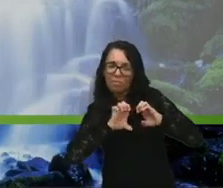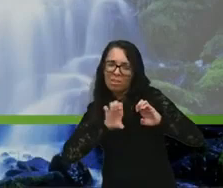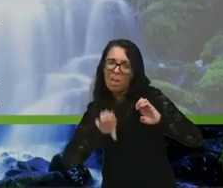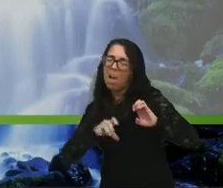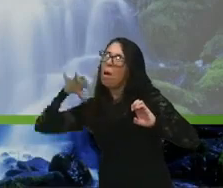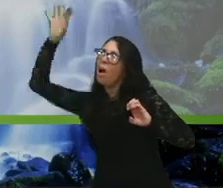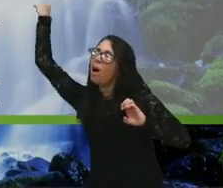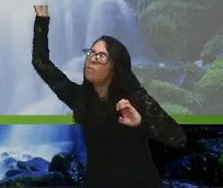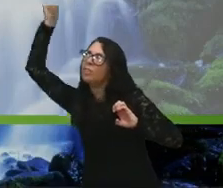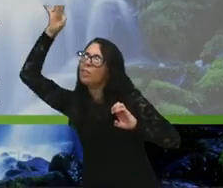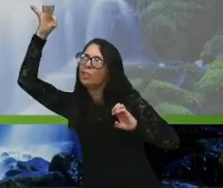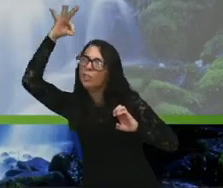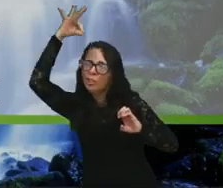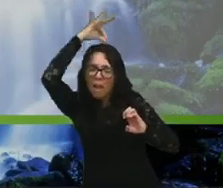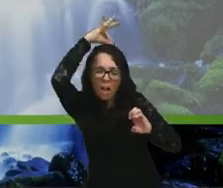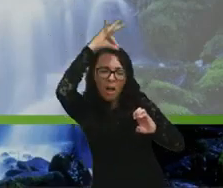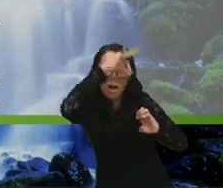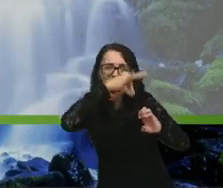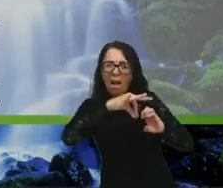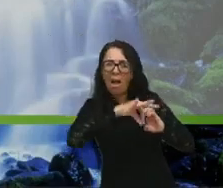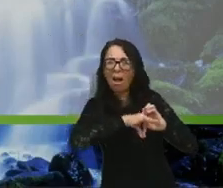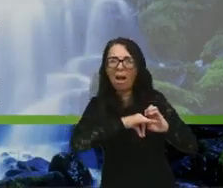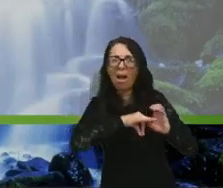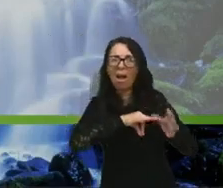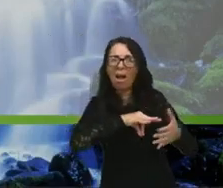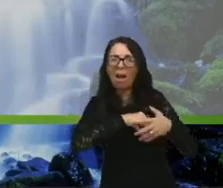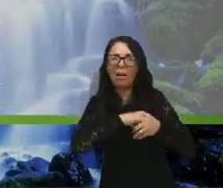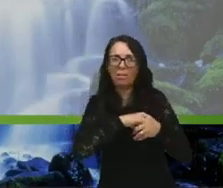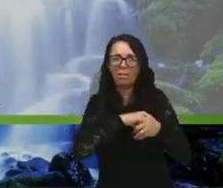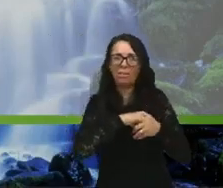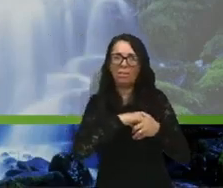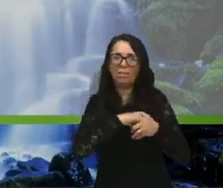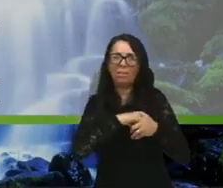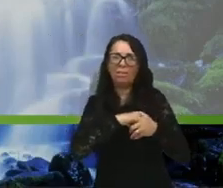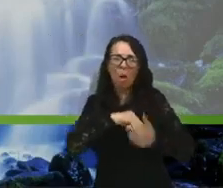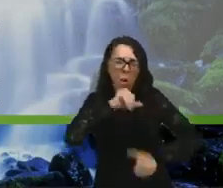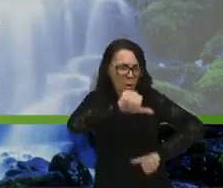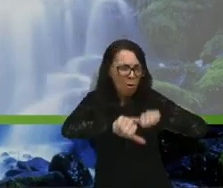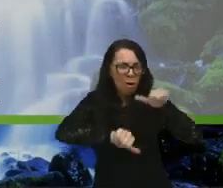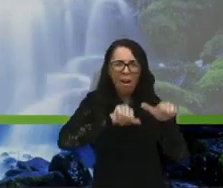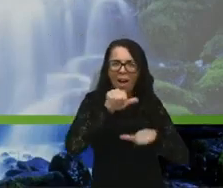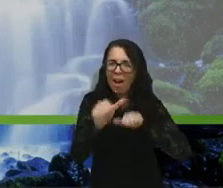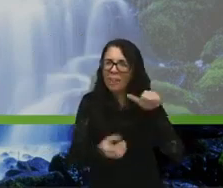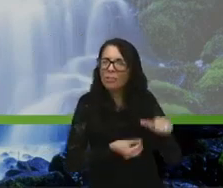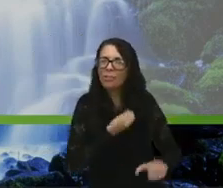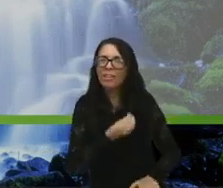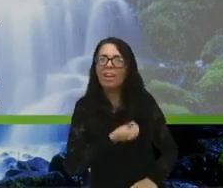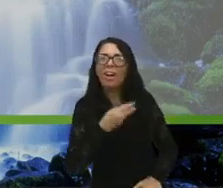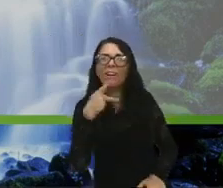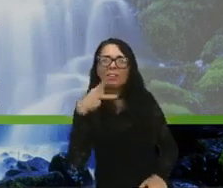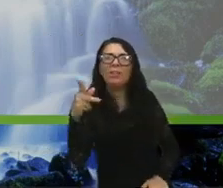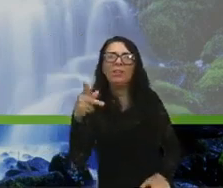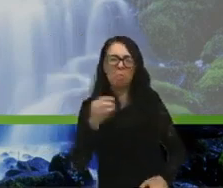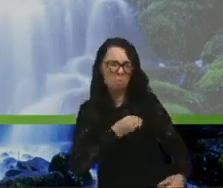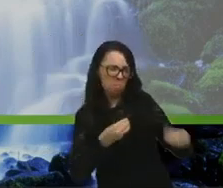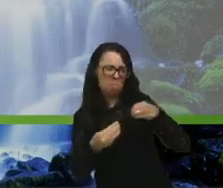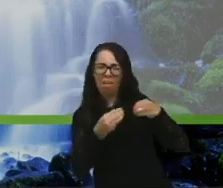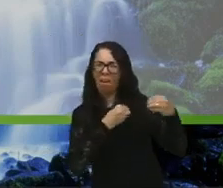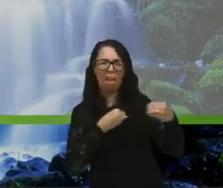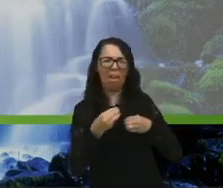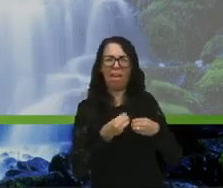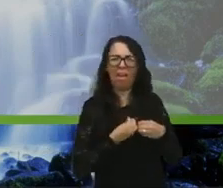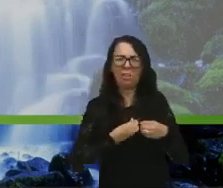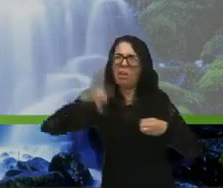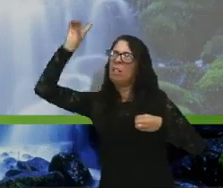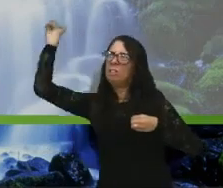para que o seu caráter seja transformado. O Espírito Santo quebre as correntes do pecado no seu coração, no seu